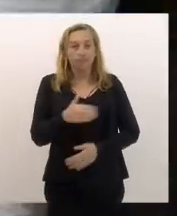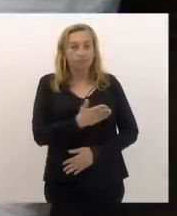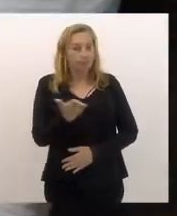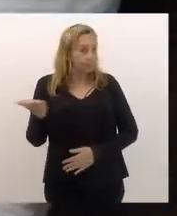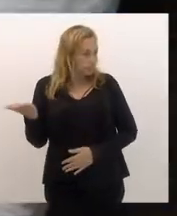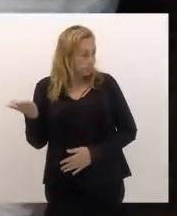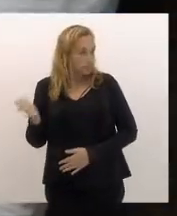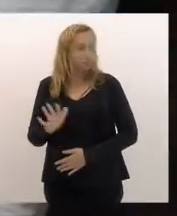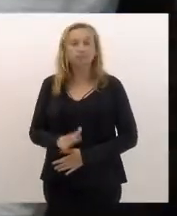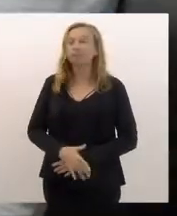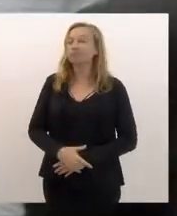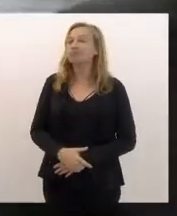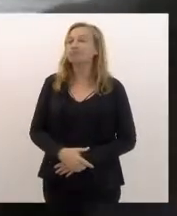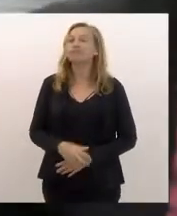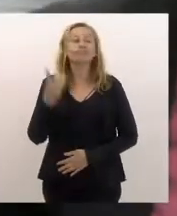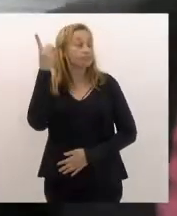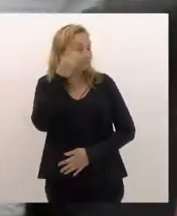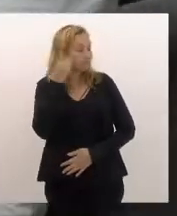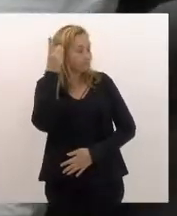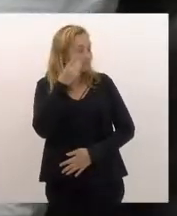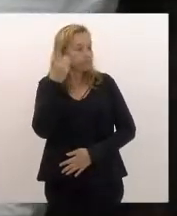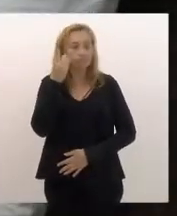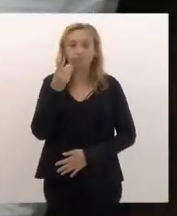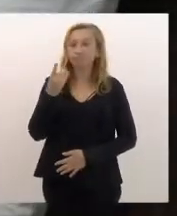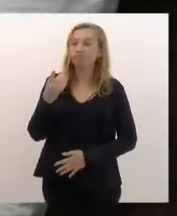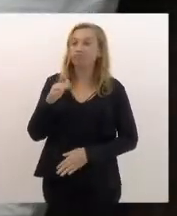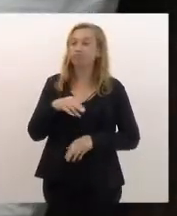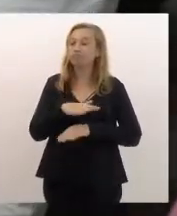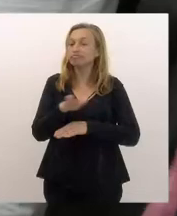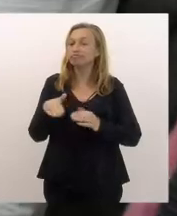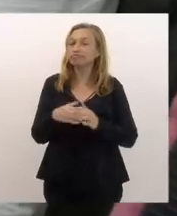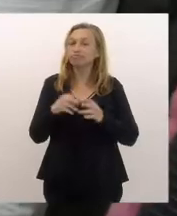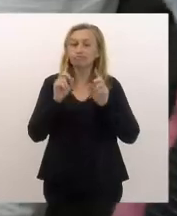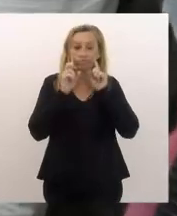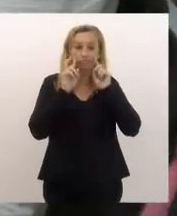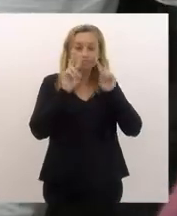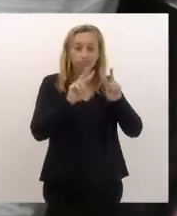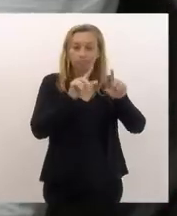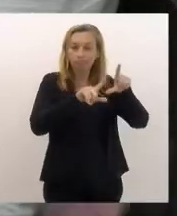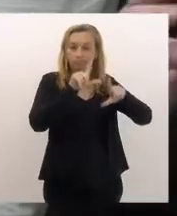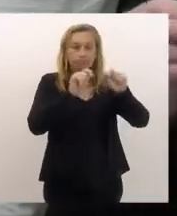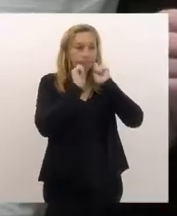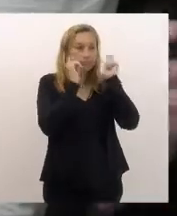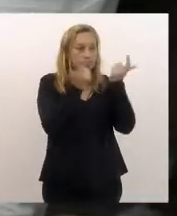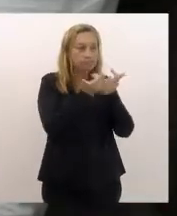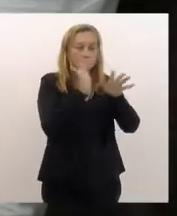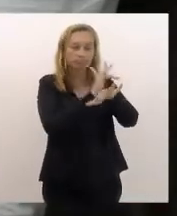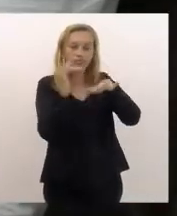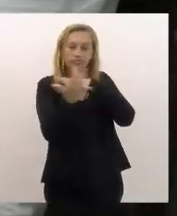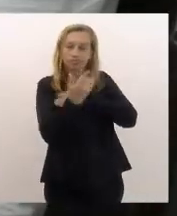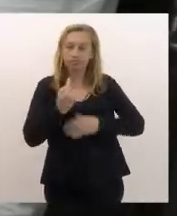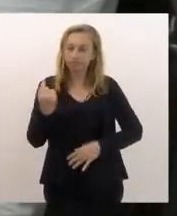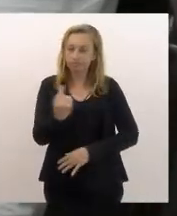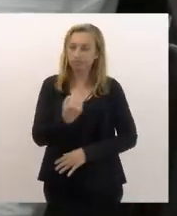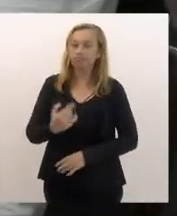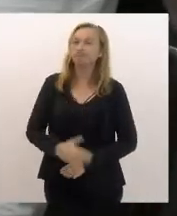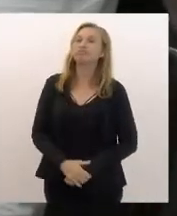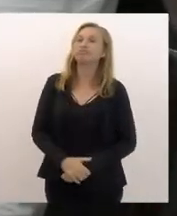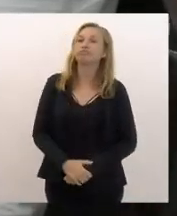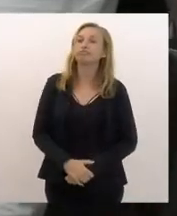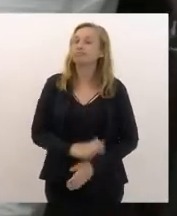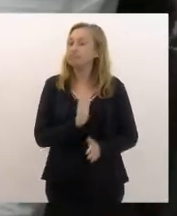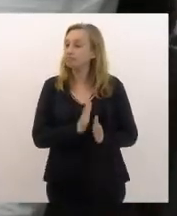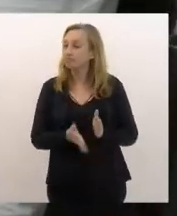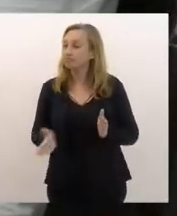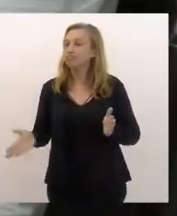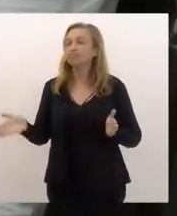todas. Deputados e deputadas, aqueles que nos assistem pela TV Alerj, pelas nossas redes. Pela ordem